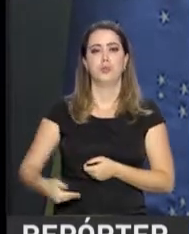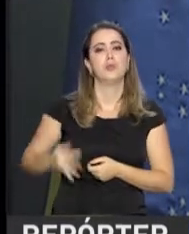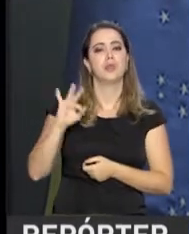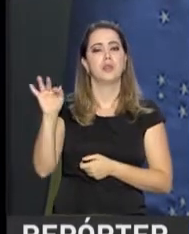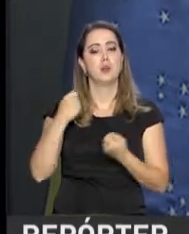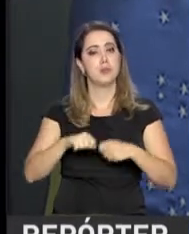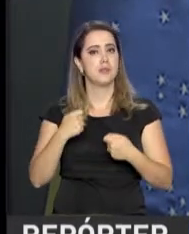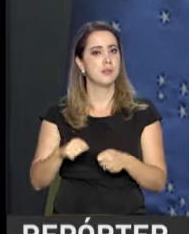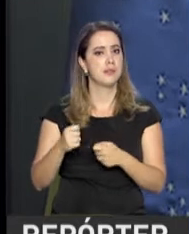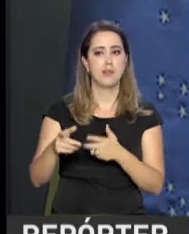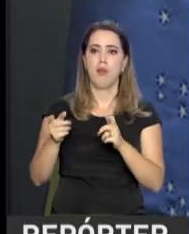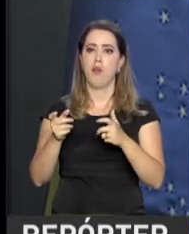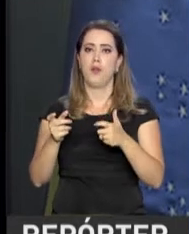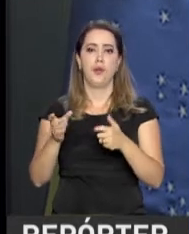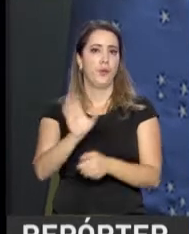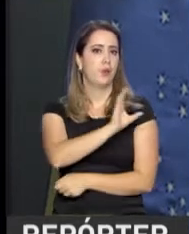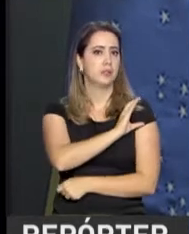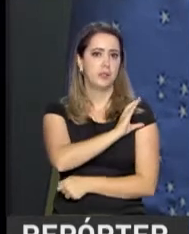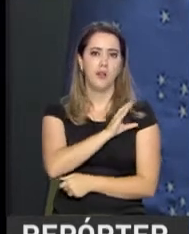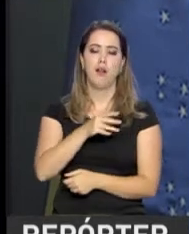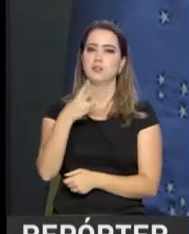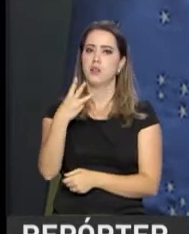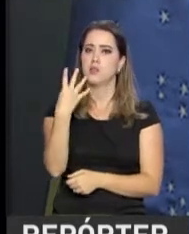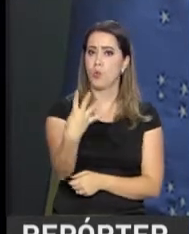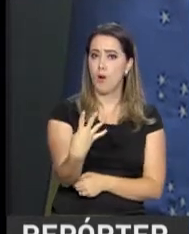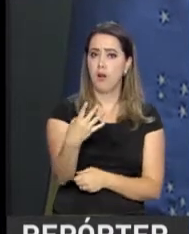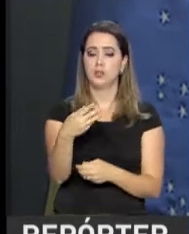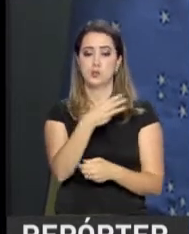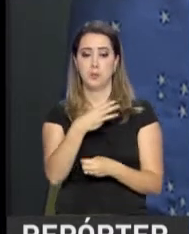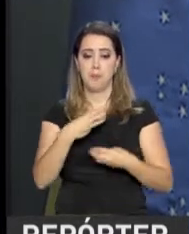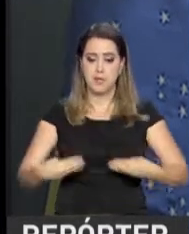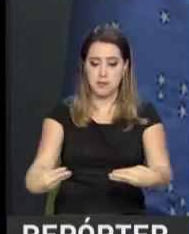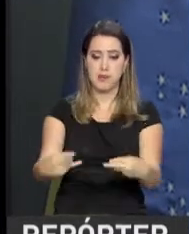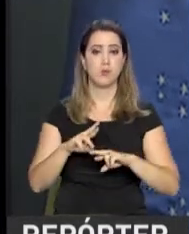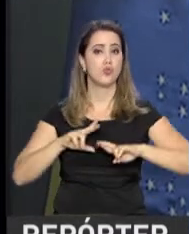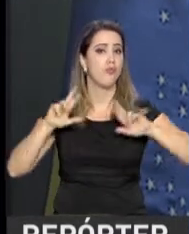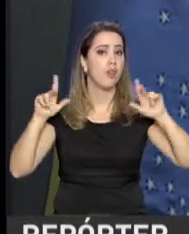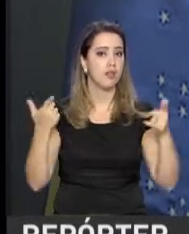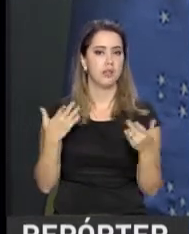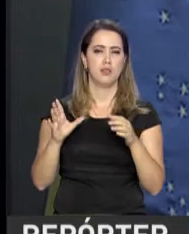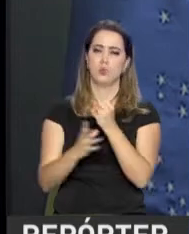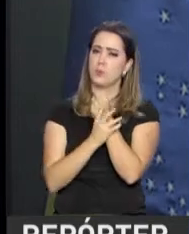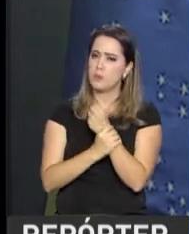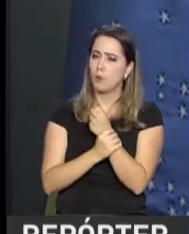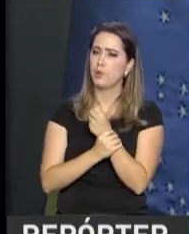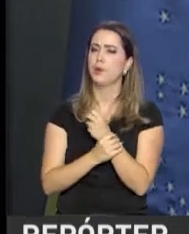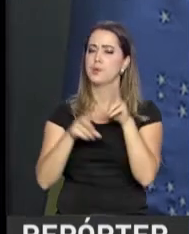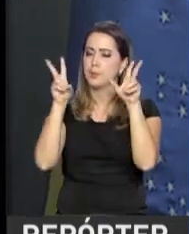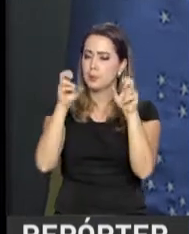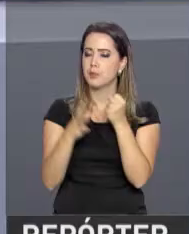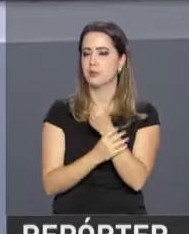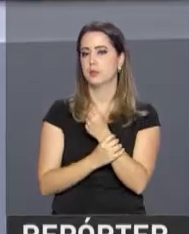34 ministérios envolvidos no mesmo tema e outros temas afetos a cada um desses